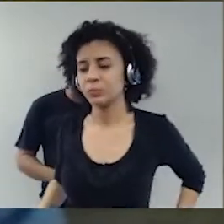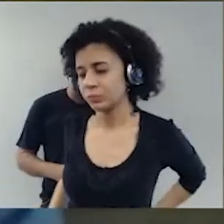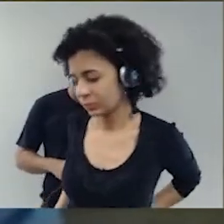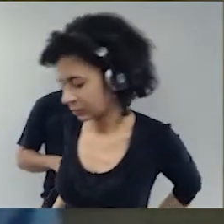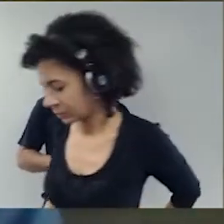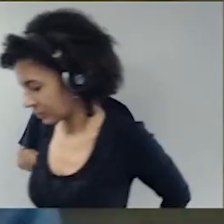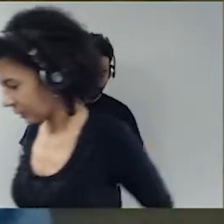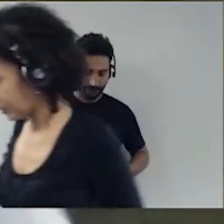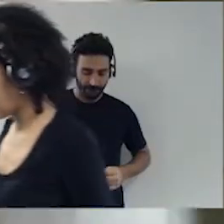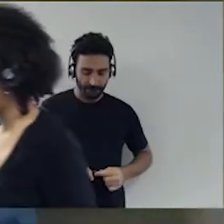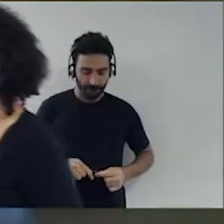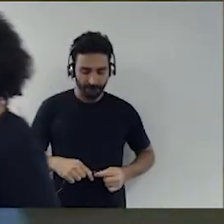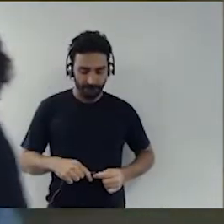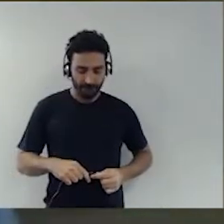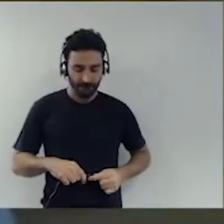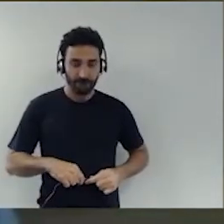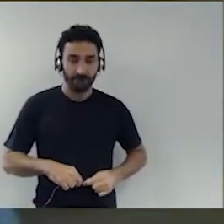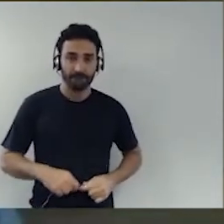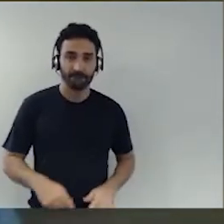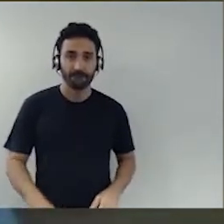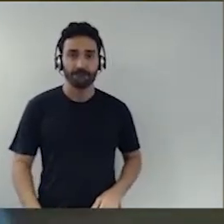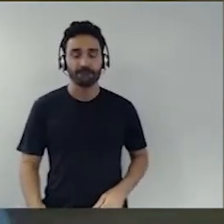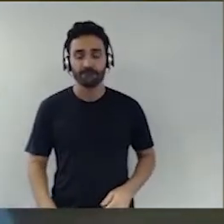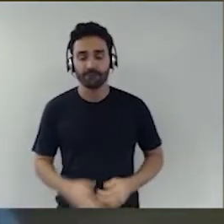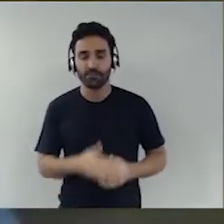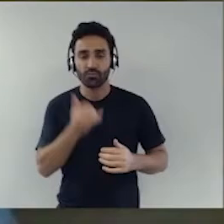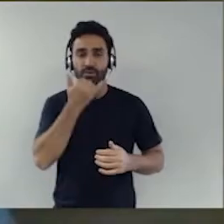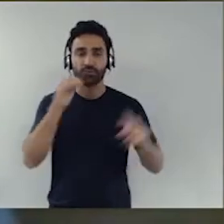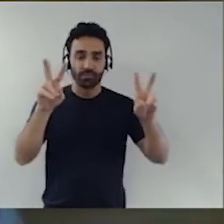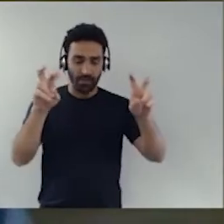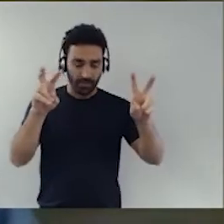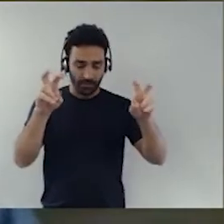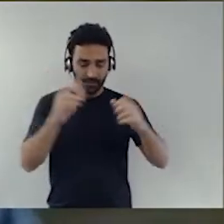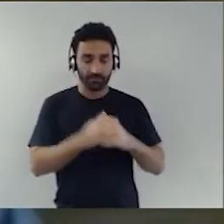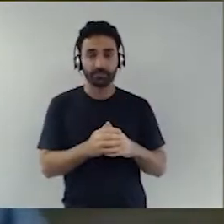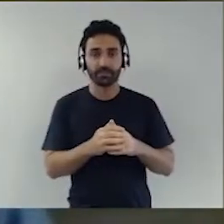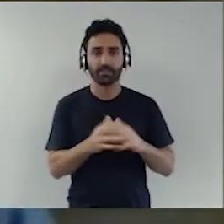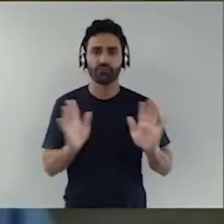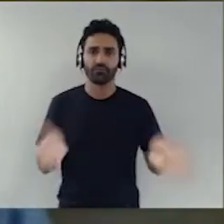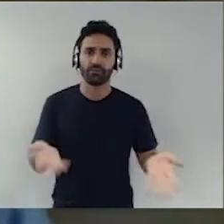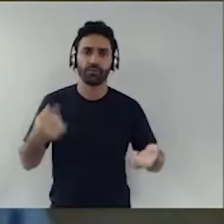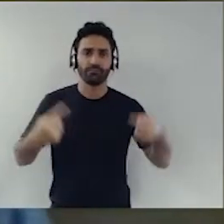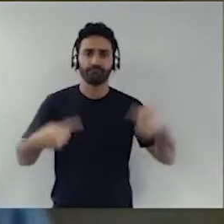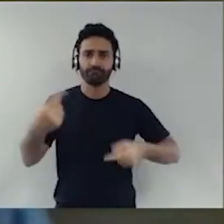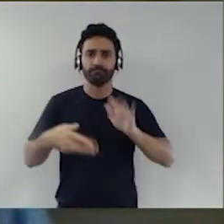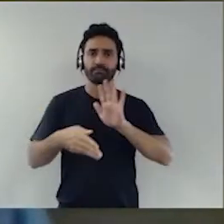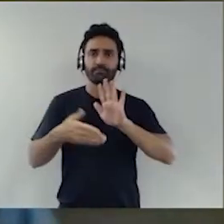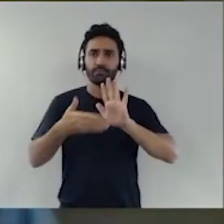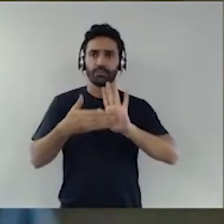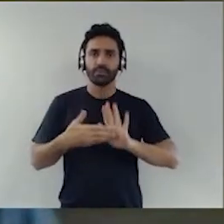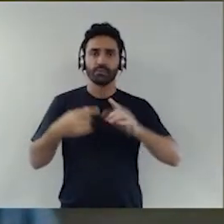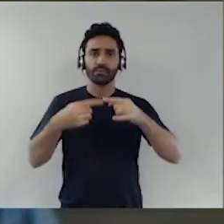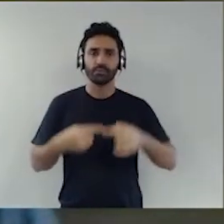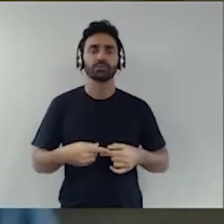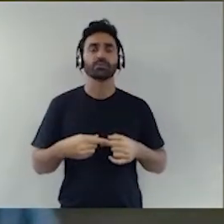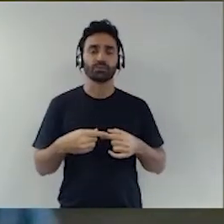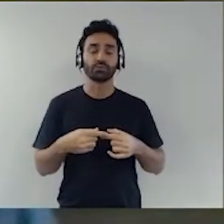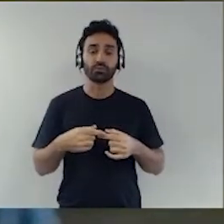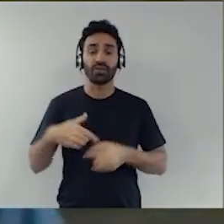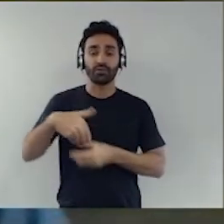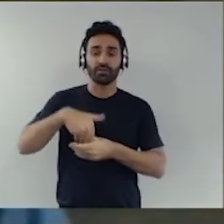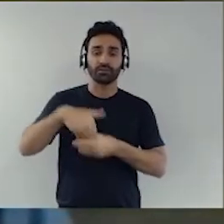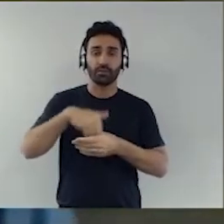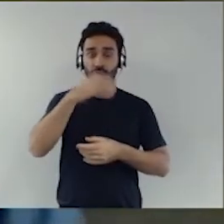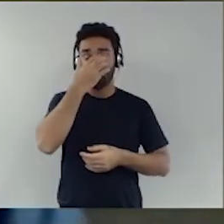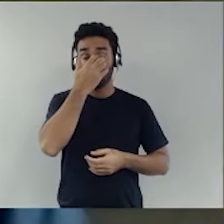protocolos médicos. Então, esse é o grande tema que foi posto na ordem do dia,